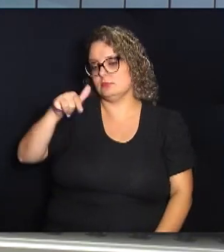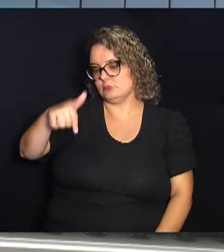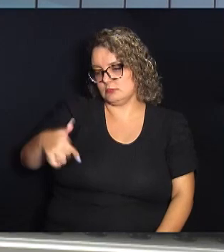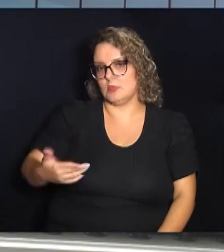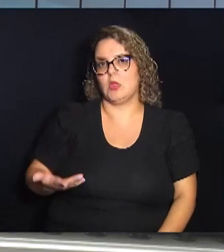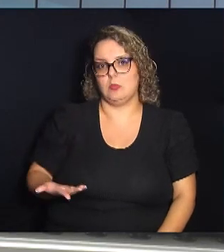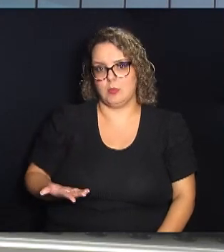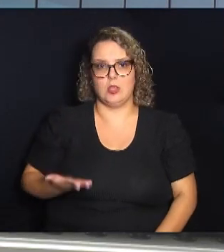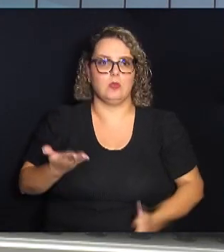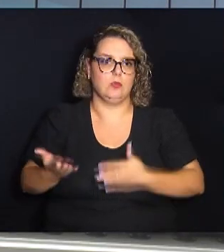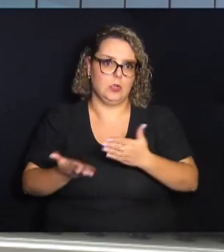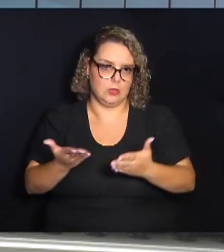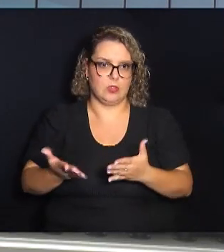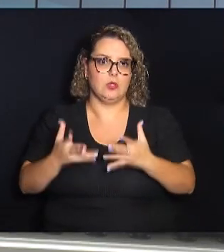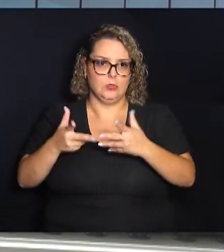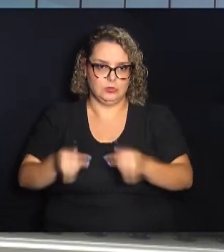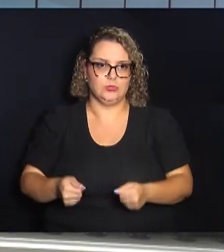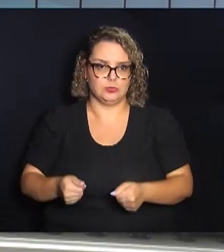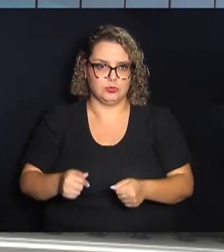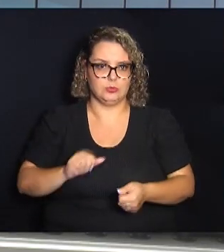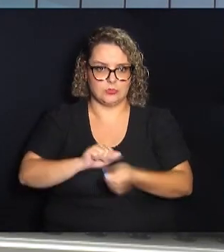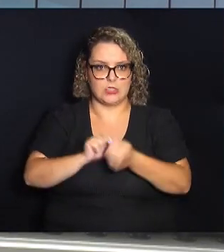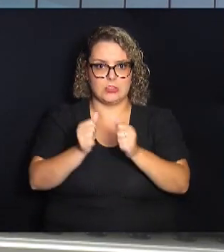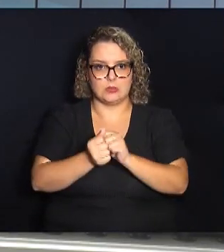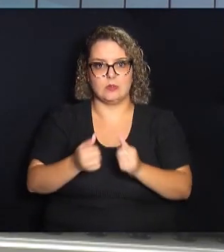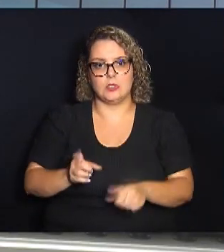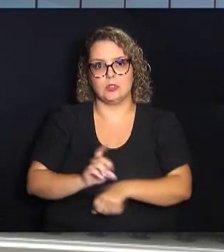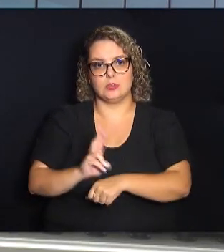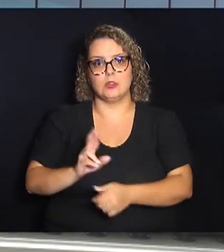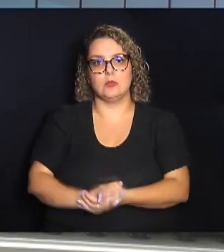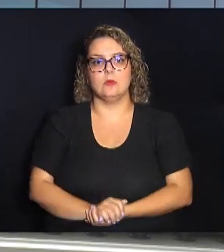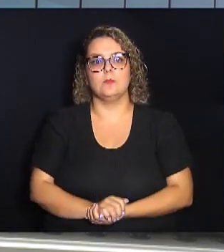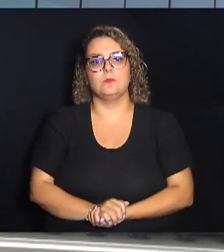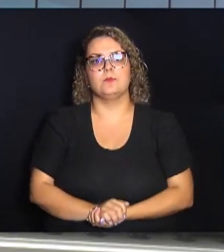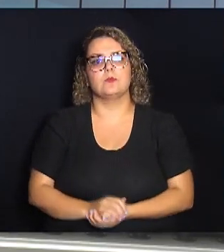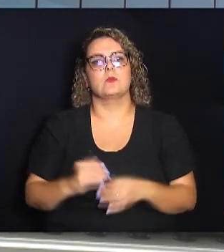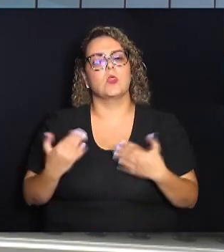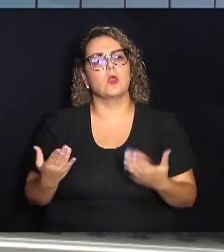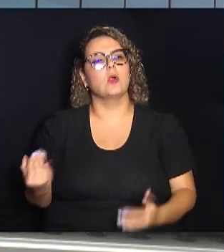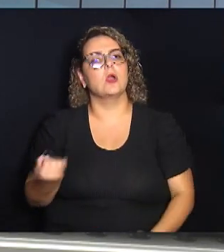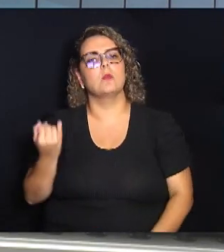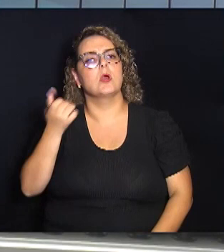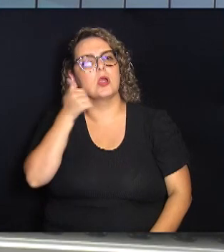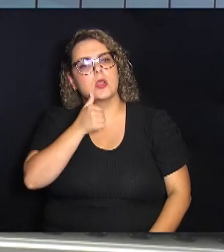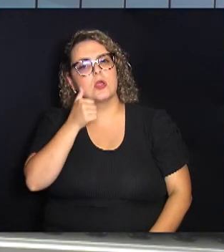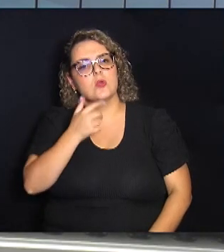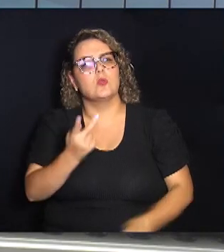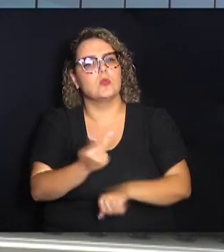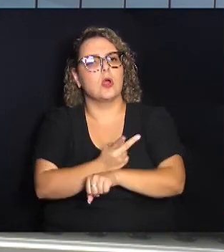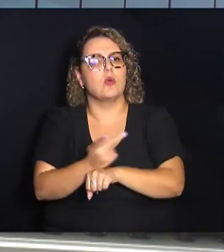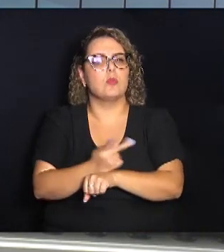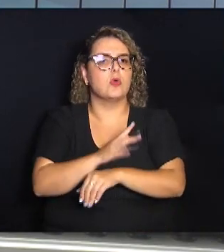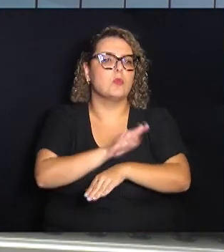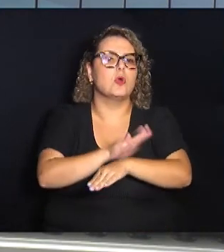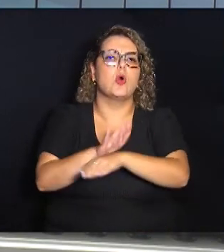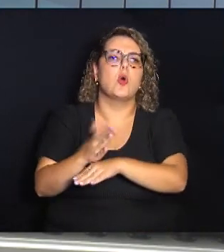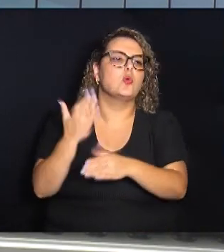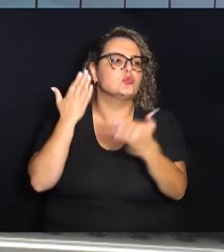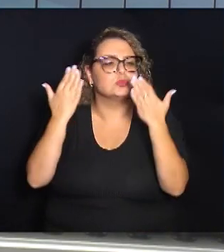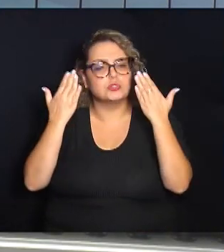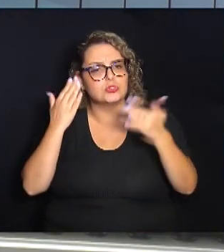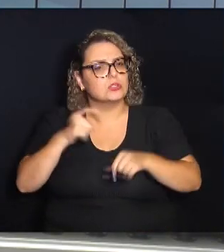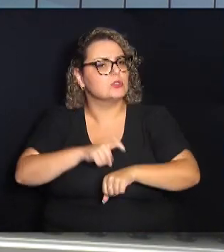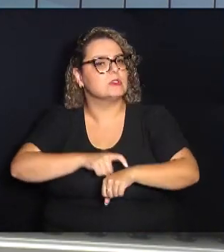com o tratamento, tudo isso vai se ajeitar, né, doutora? E qual que é a importância da mulher procurar uma ajuda de um psicólogo